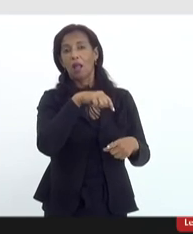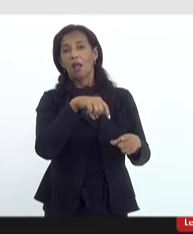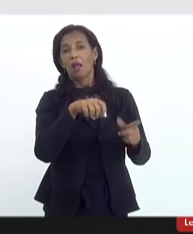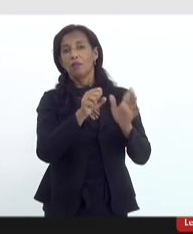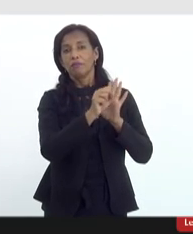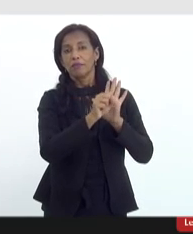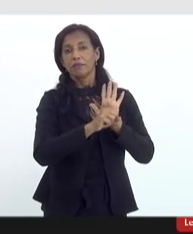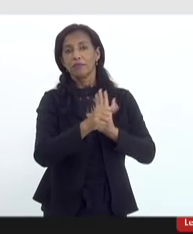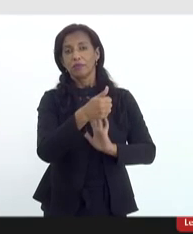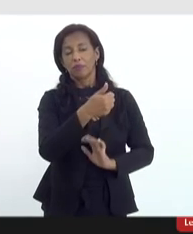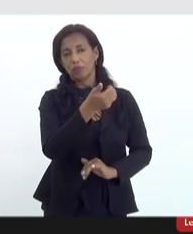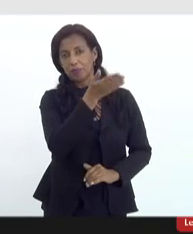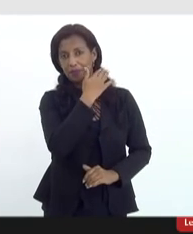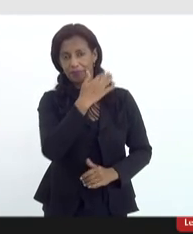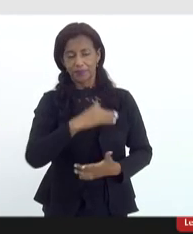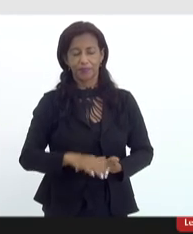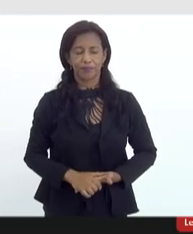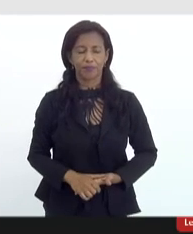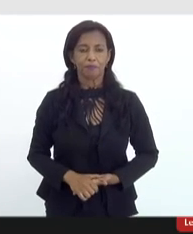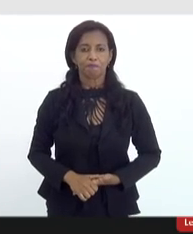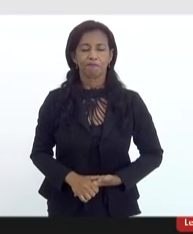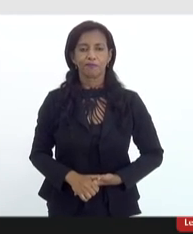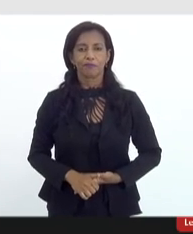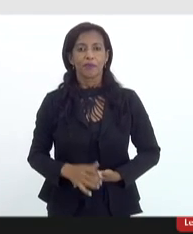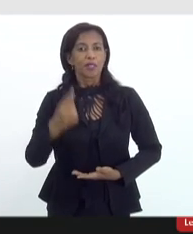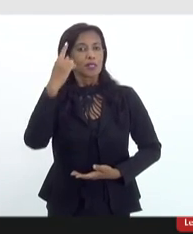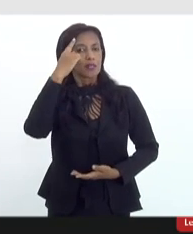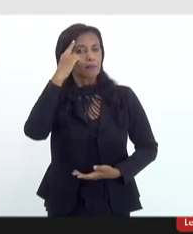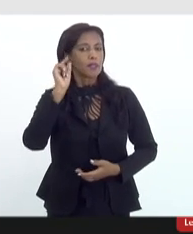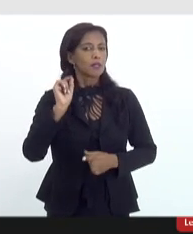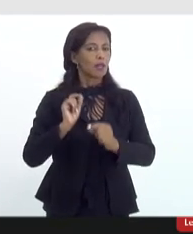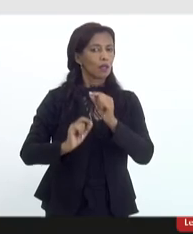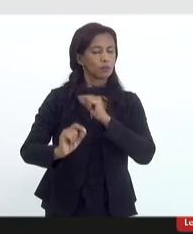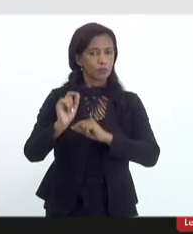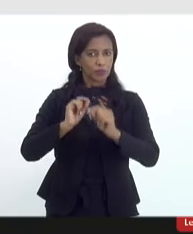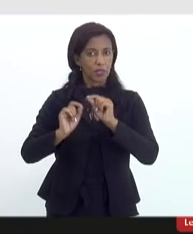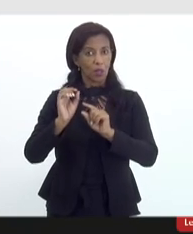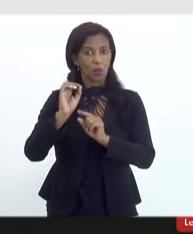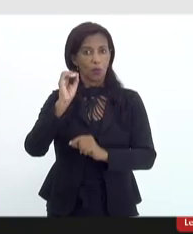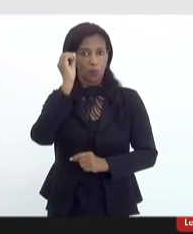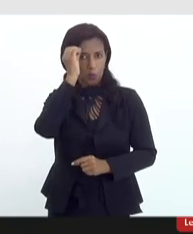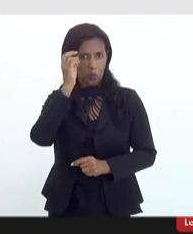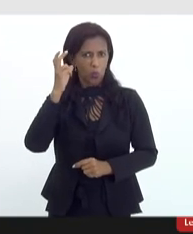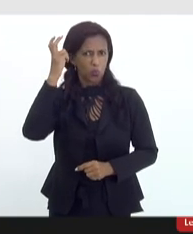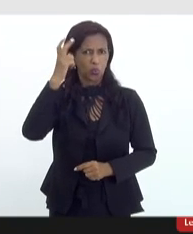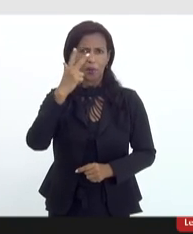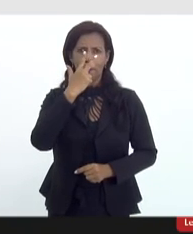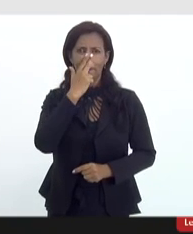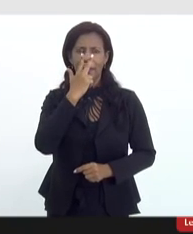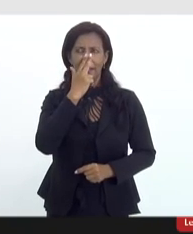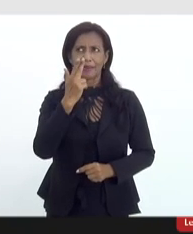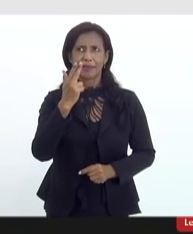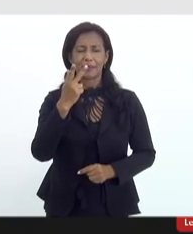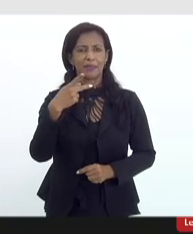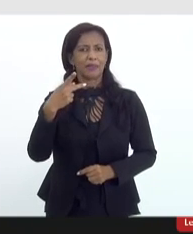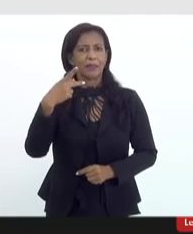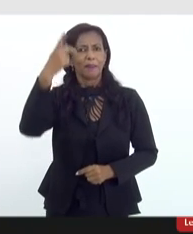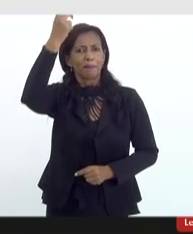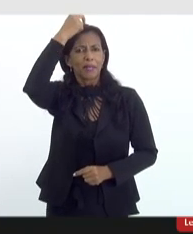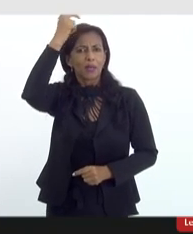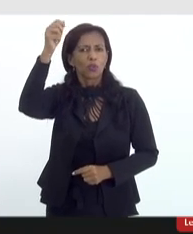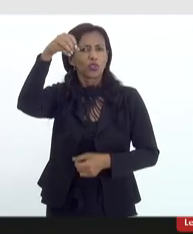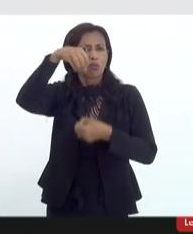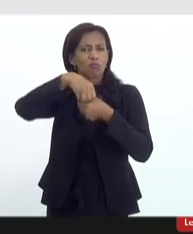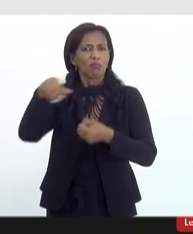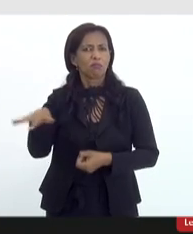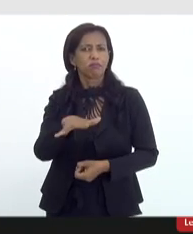90. Mas a gente pensar nisso, que é uma cultura pentecostal em periferias, com muitas aspas aí de cultura,